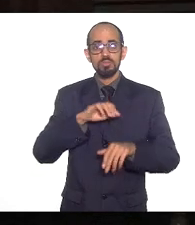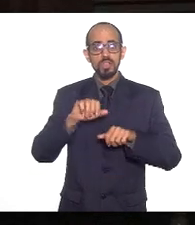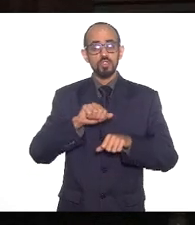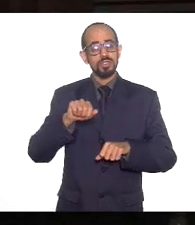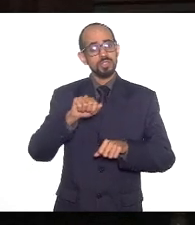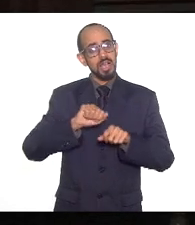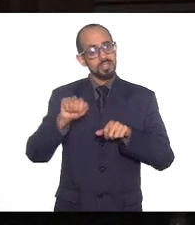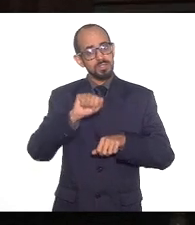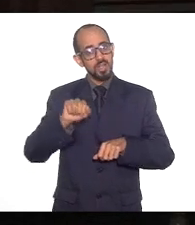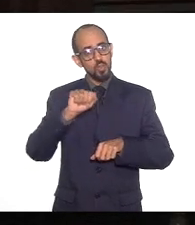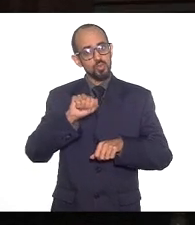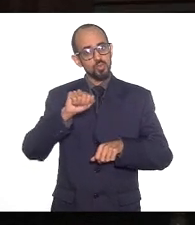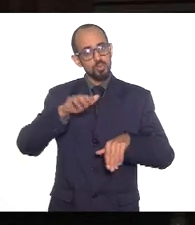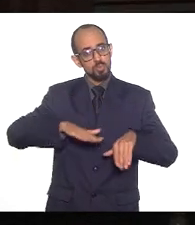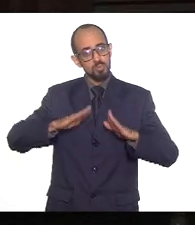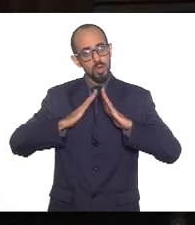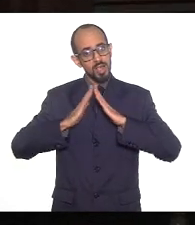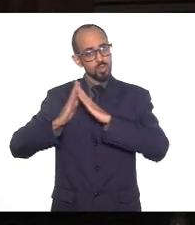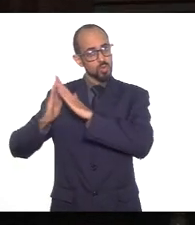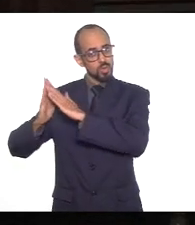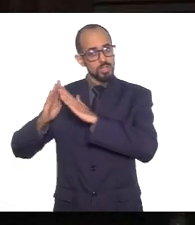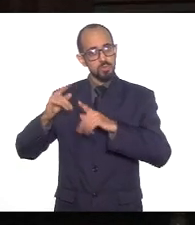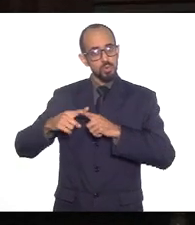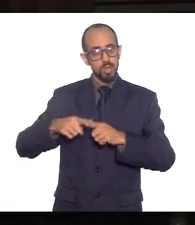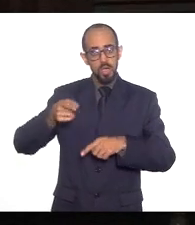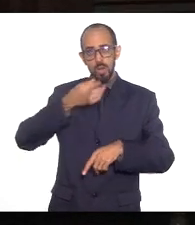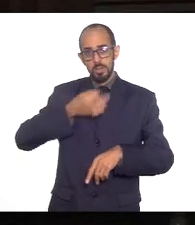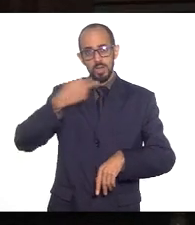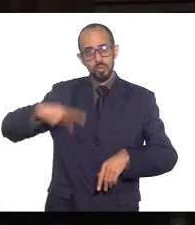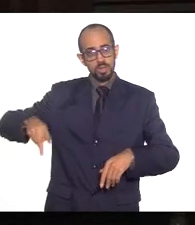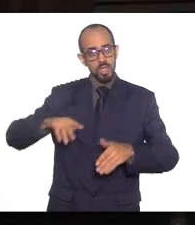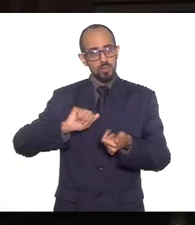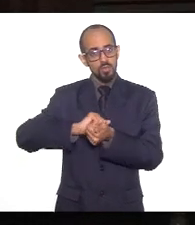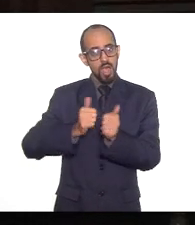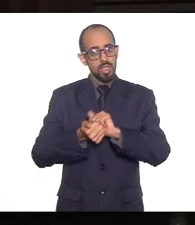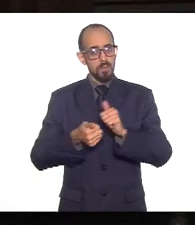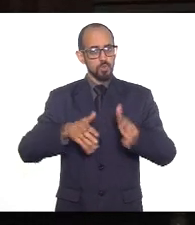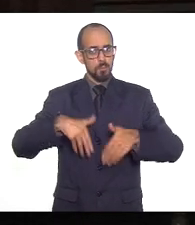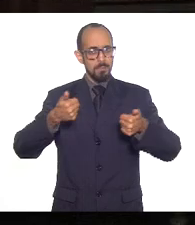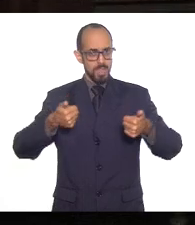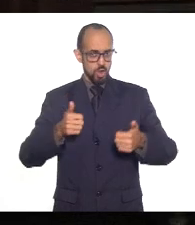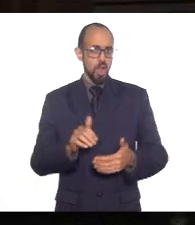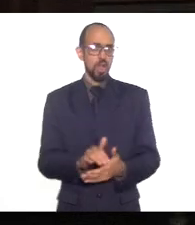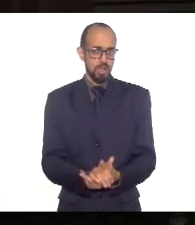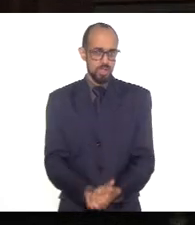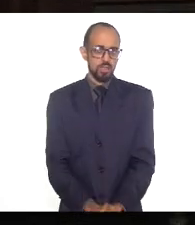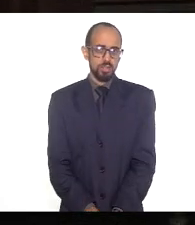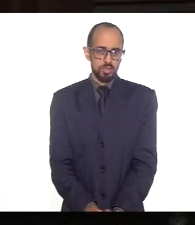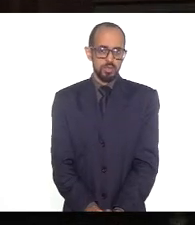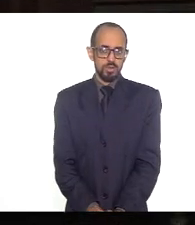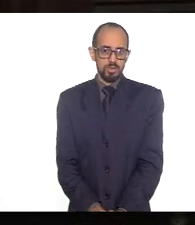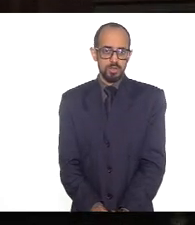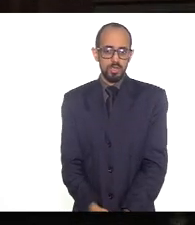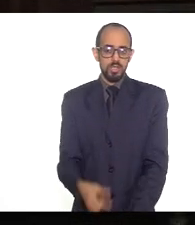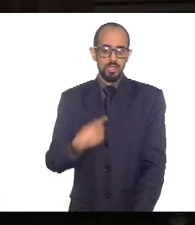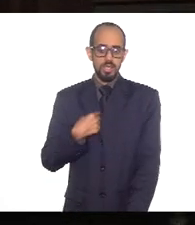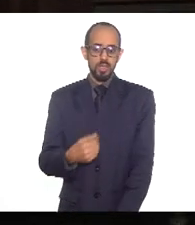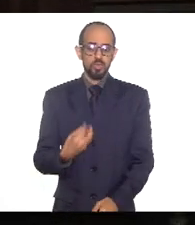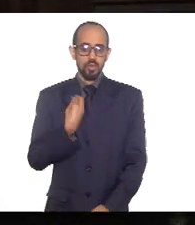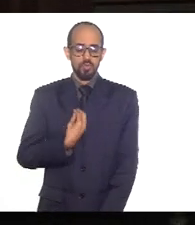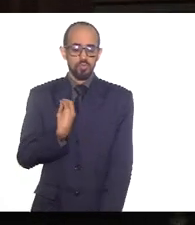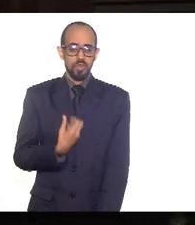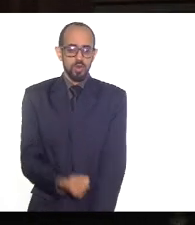de moradores mas opinião dela foi a mais correta foi a mais adequada foi a melhor e o ano que eu tô vivendo aqui muitas emoções